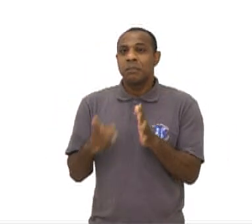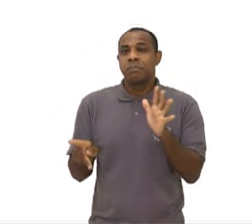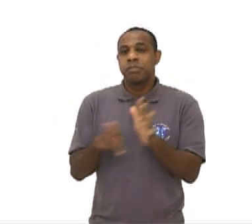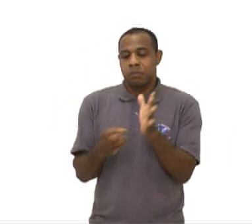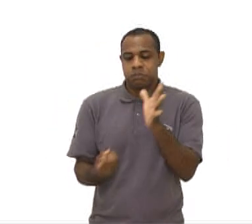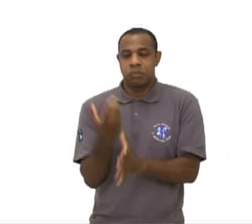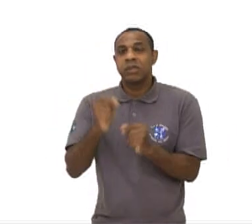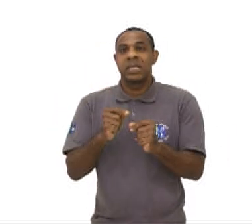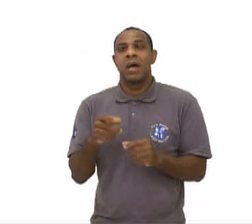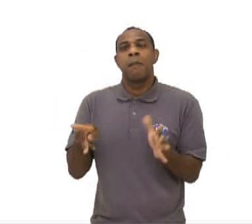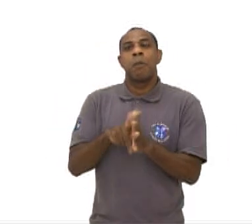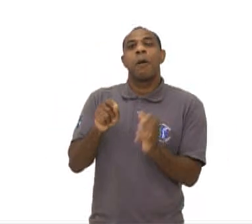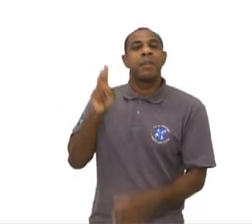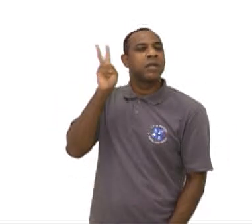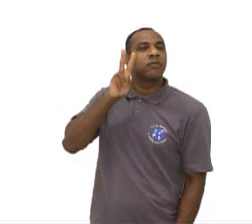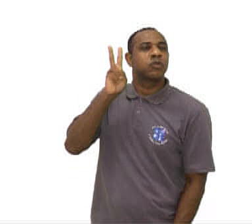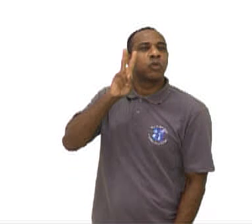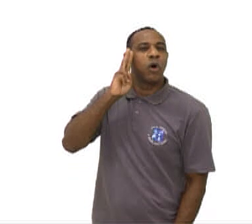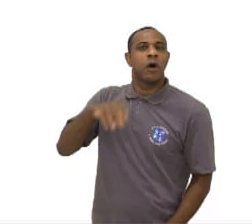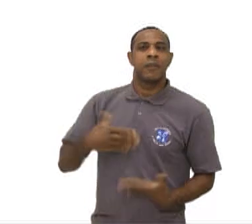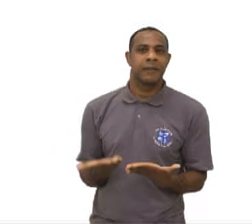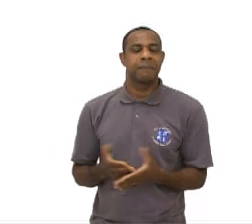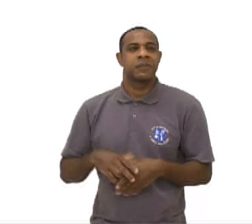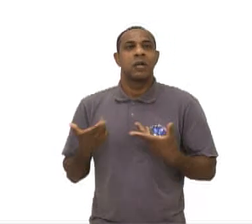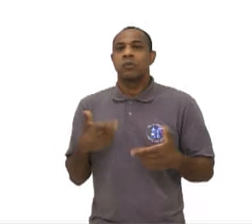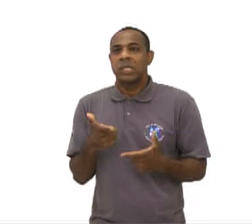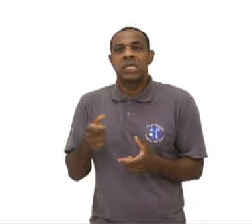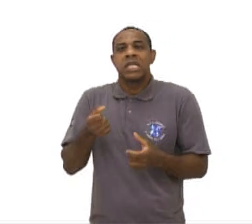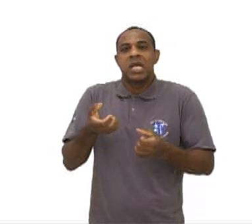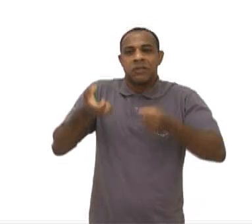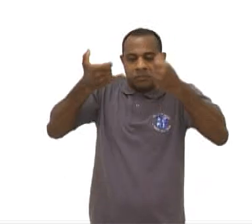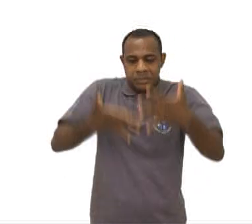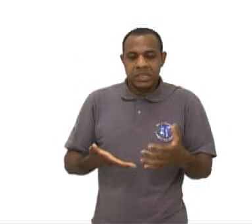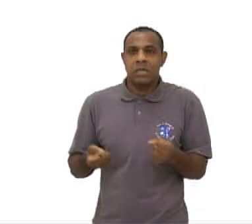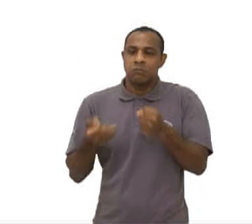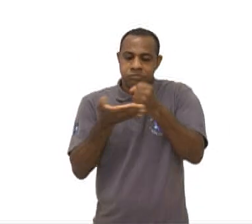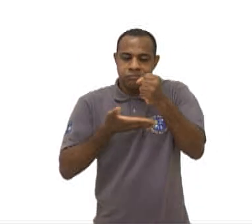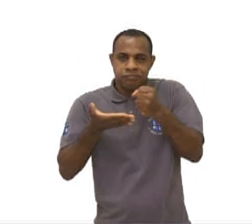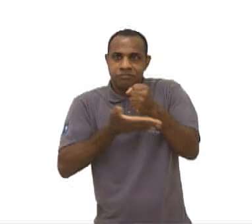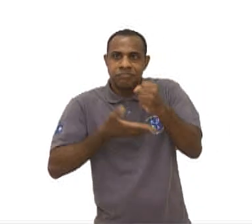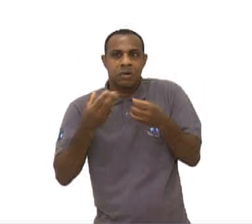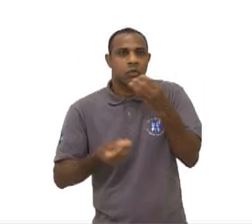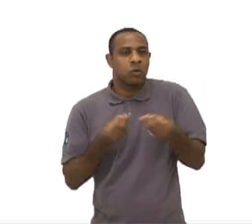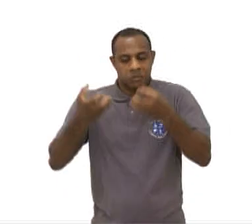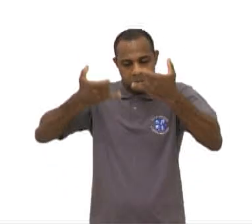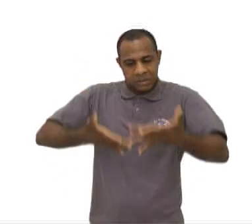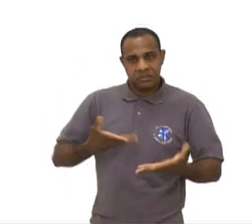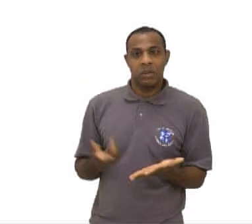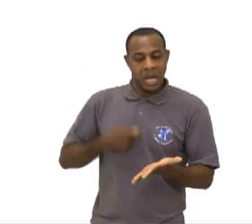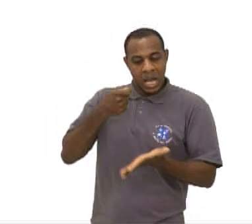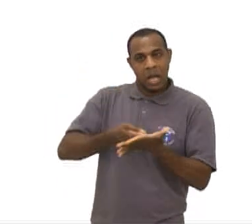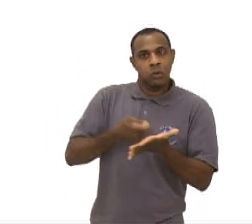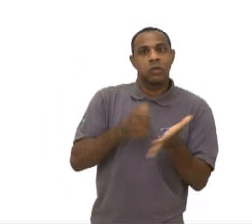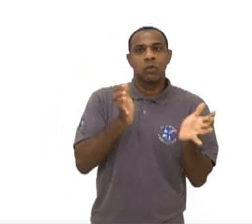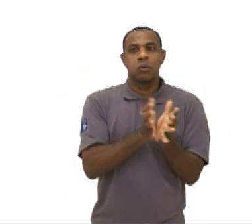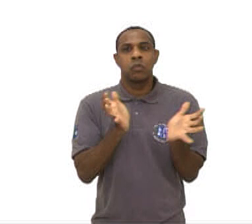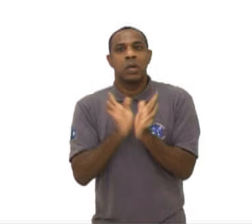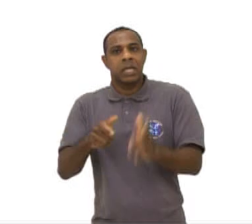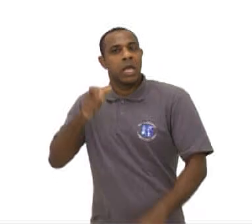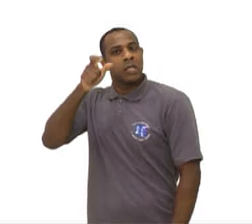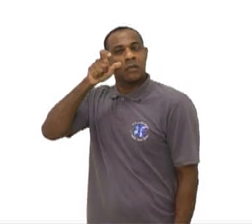destino pré-determinado nem espaço para explicações fundamentadas em crenças espirituais. A luta de classes com